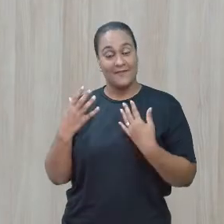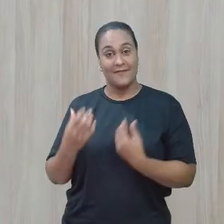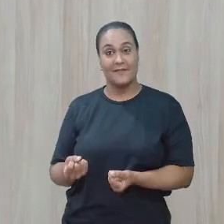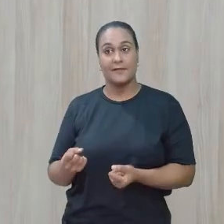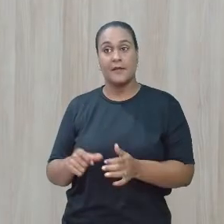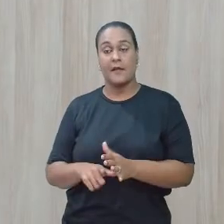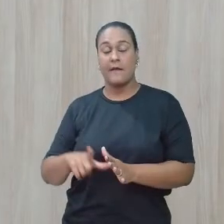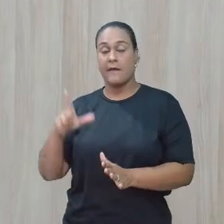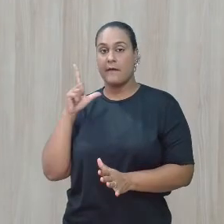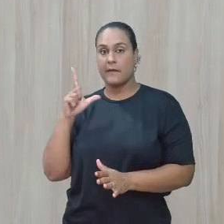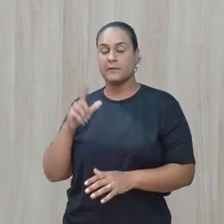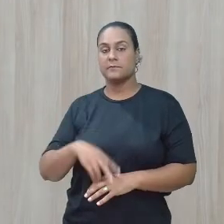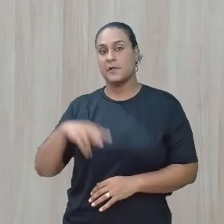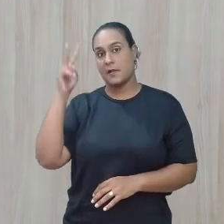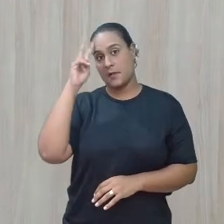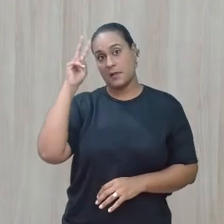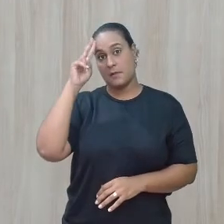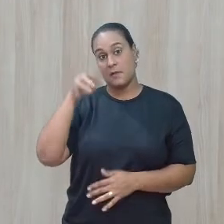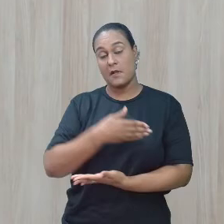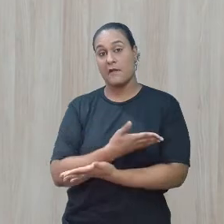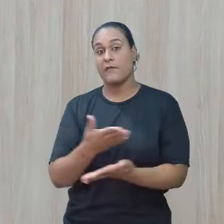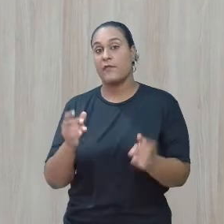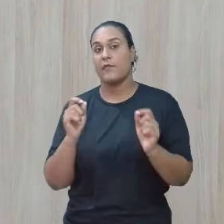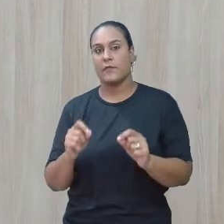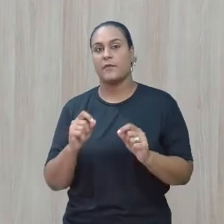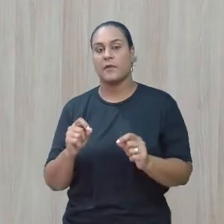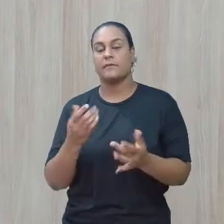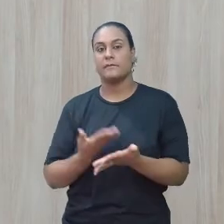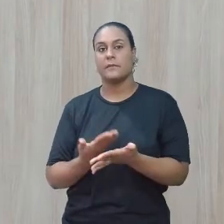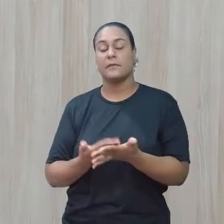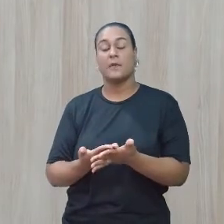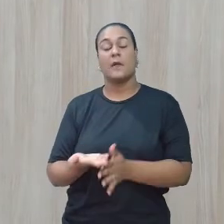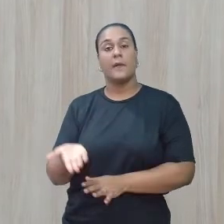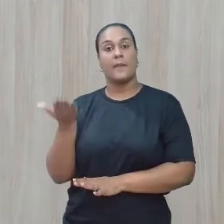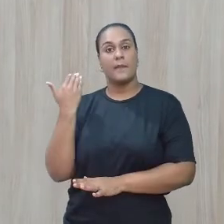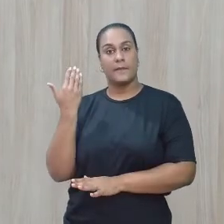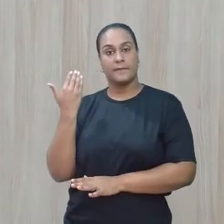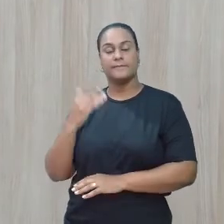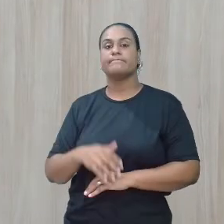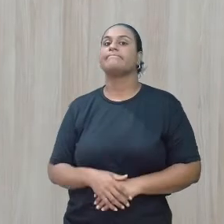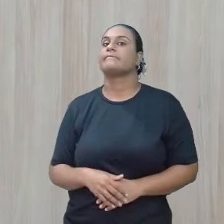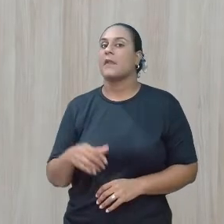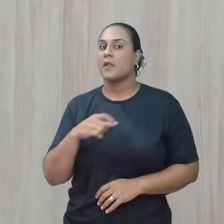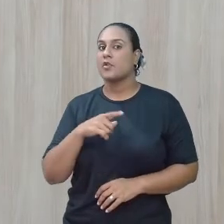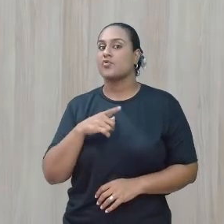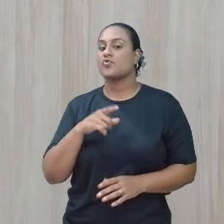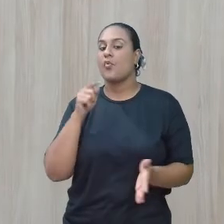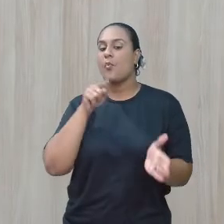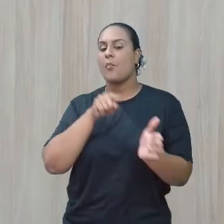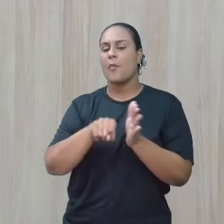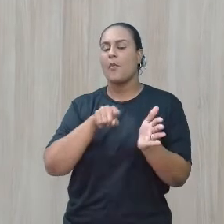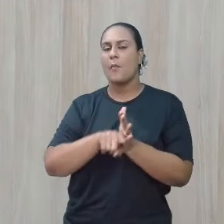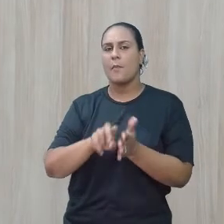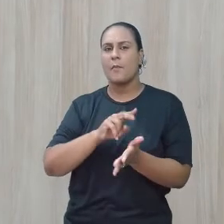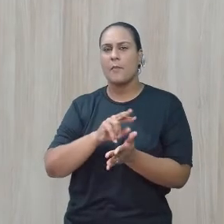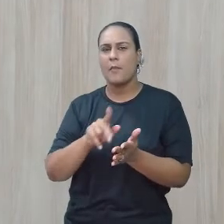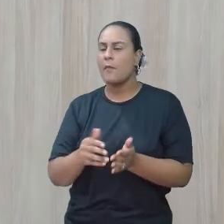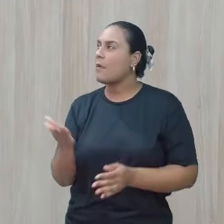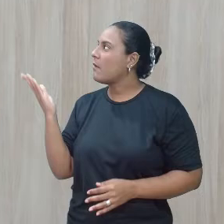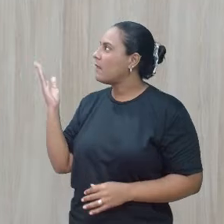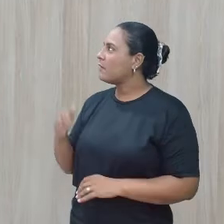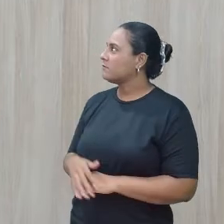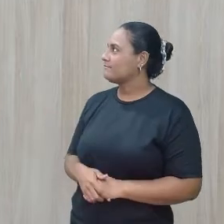Mas antes, eu quero lembrar vocês que na aula anterior a gente deixou, né, um quiz para que vocês pudessem responder